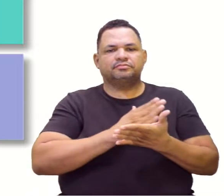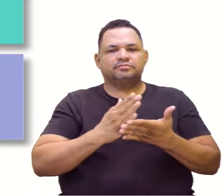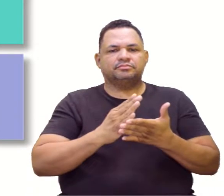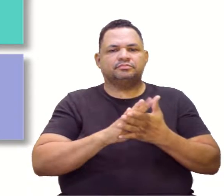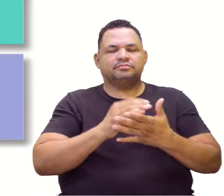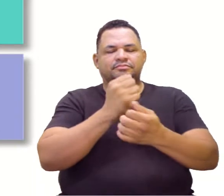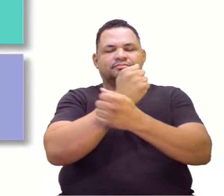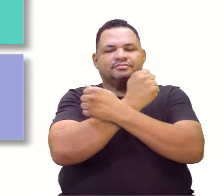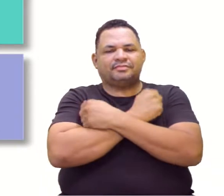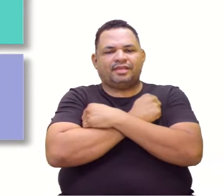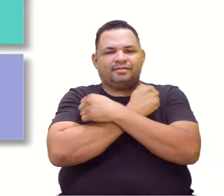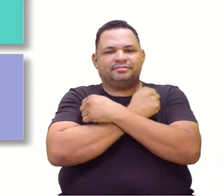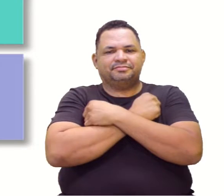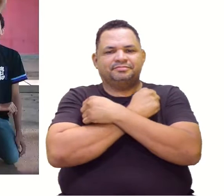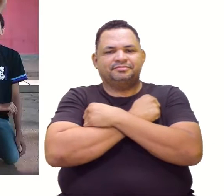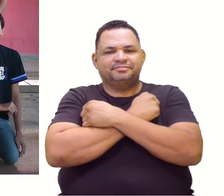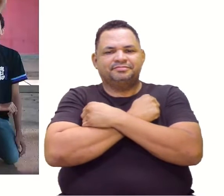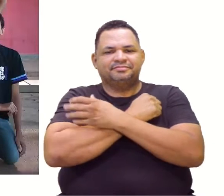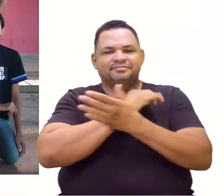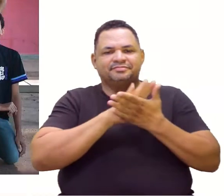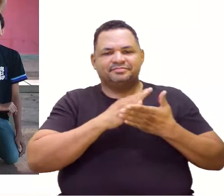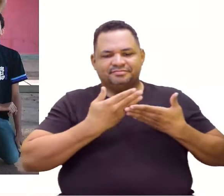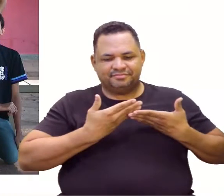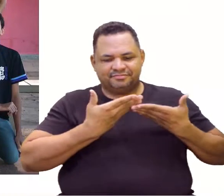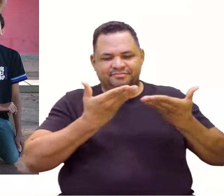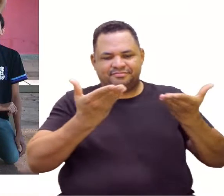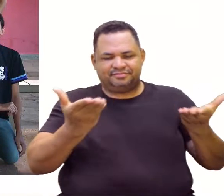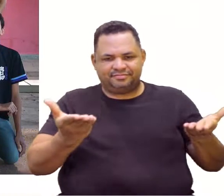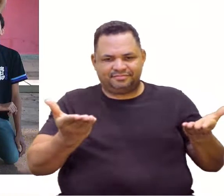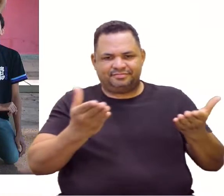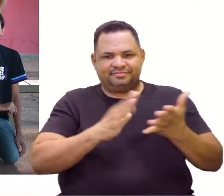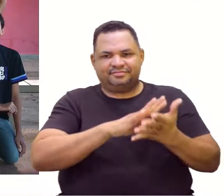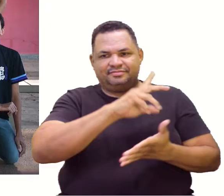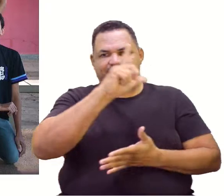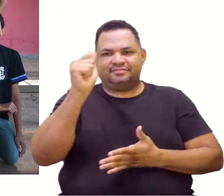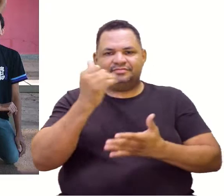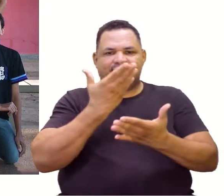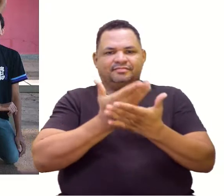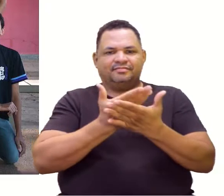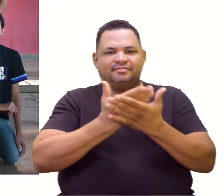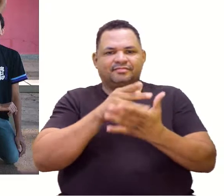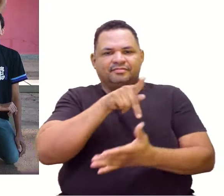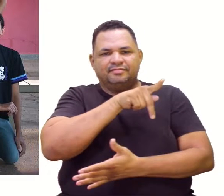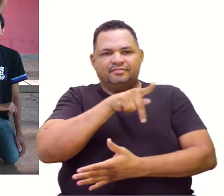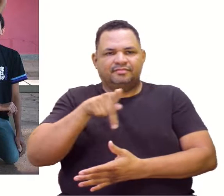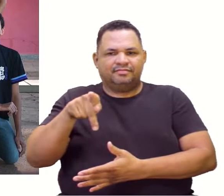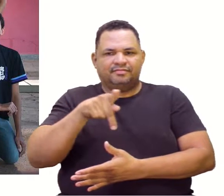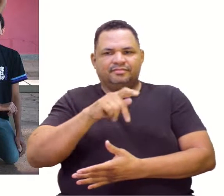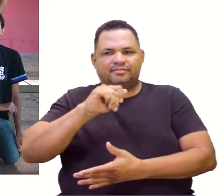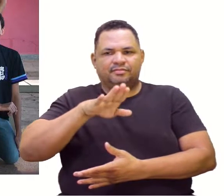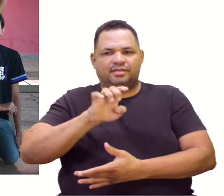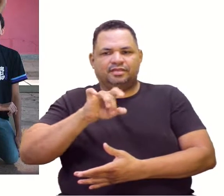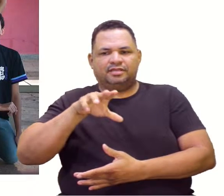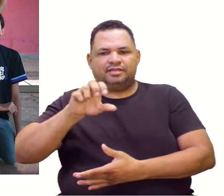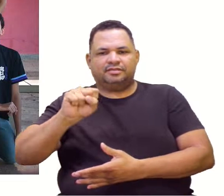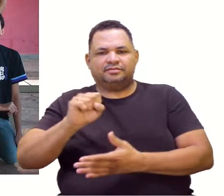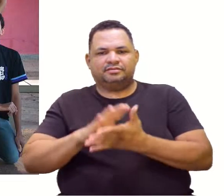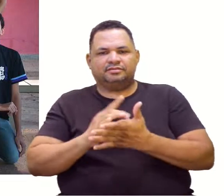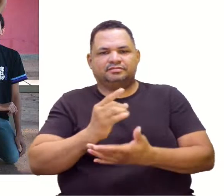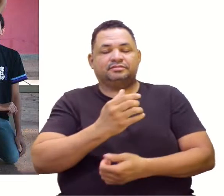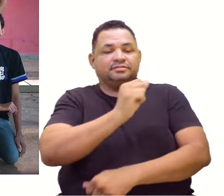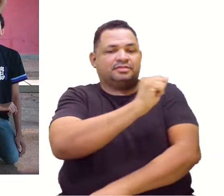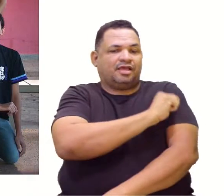aquele abraço, né? Aquele oferecimento do dia. E a aula de hoje vai para a professora Marilza e os